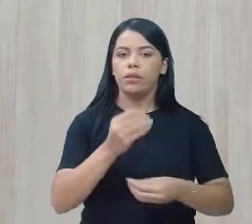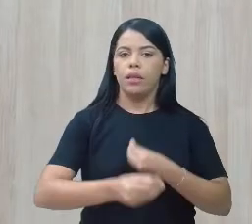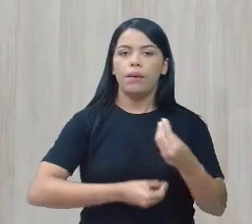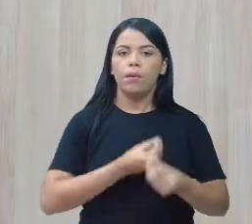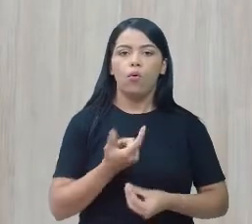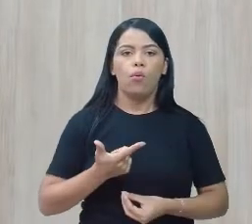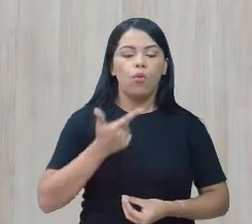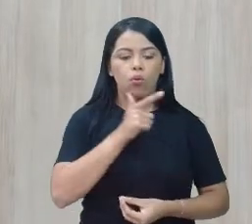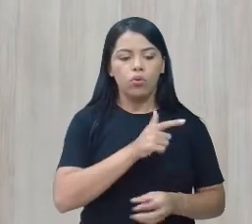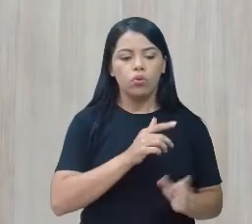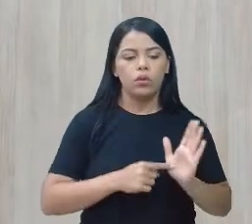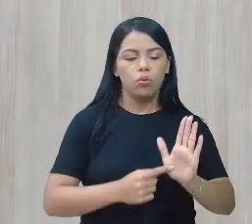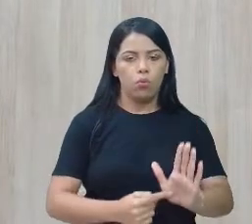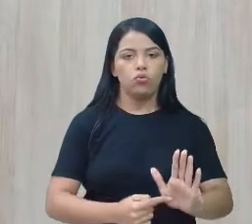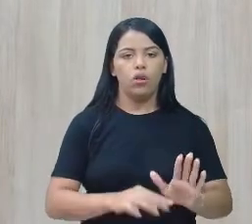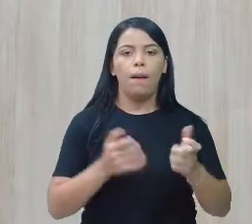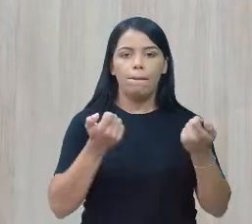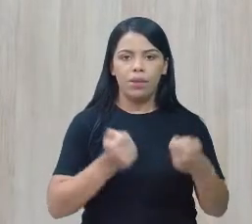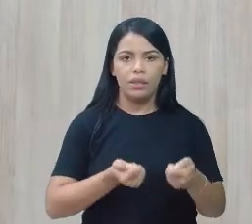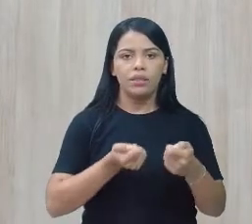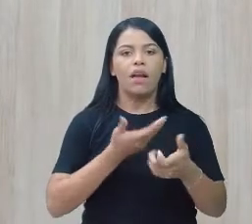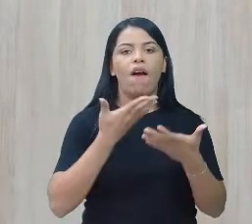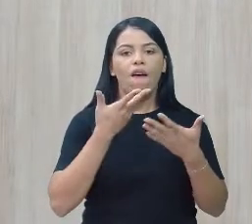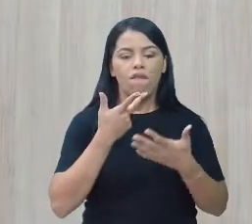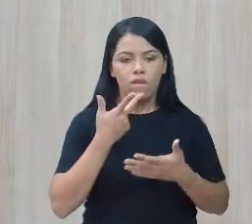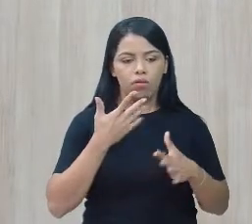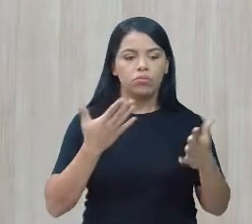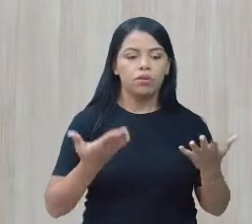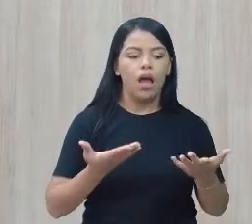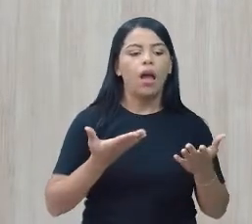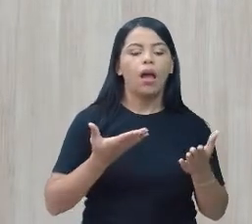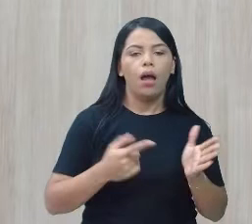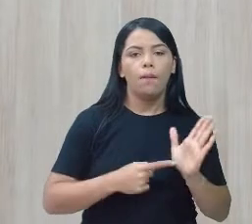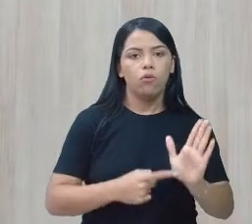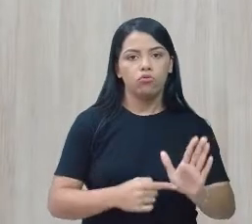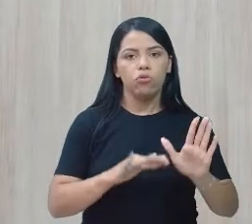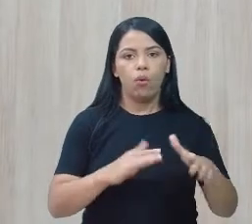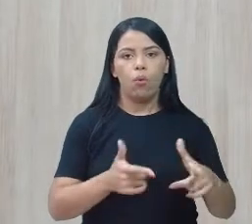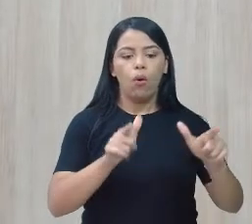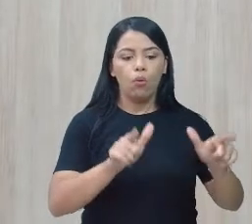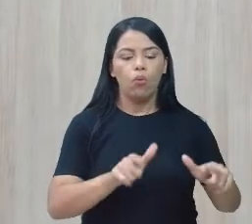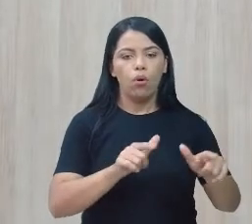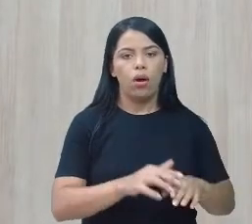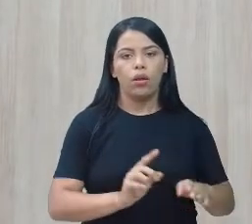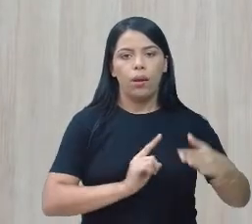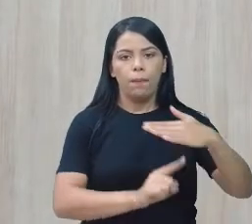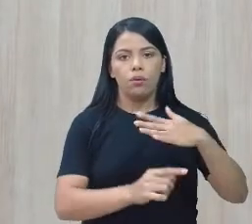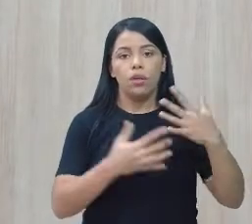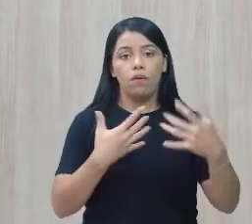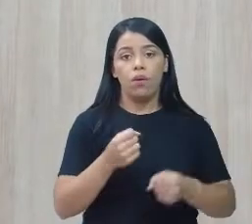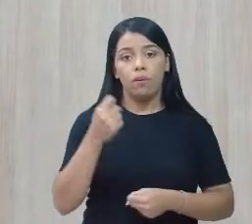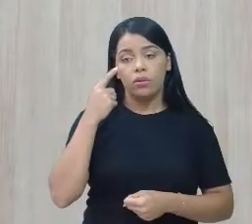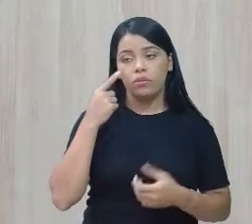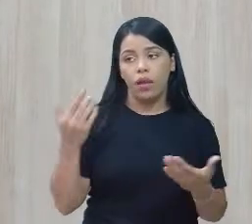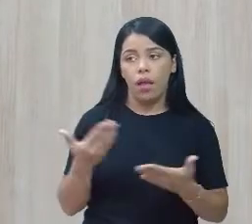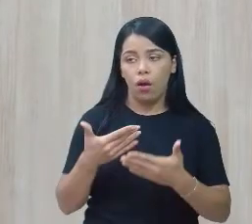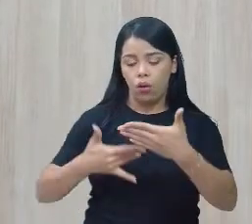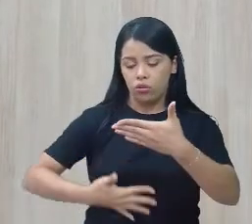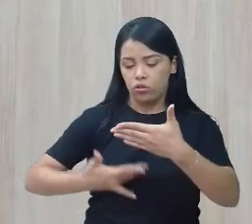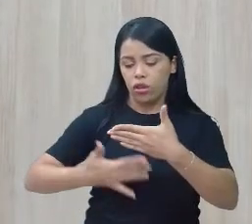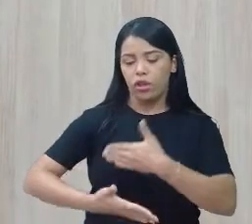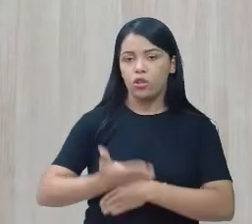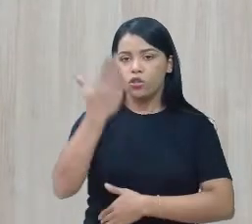da minha narrativa, citando exatamente onde é que a personagem está. Vamos dar um pulinho lá no chat, que eu soube que vocês